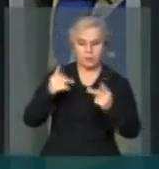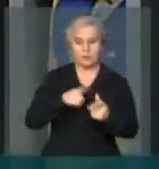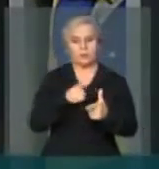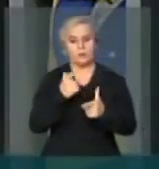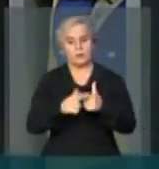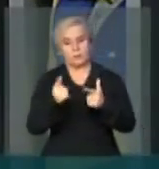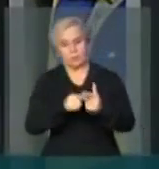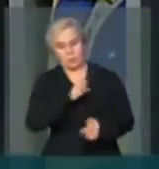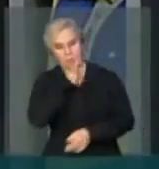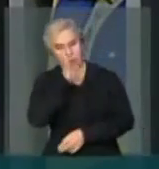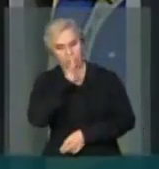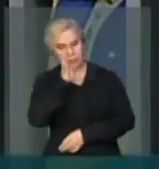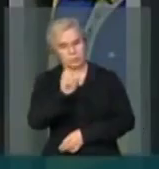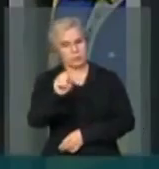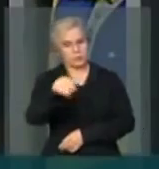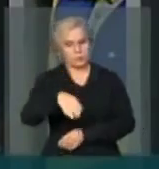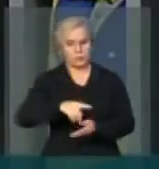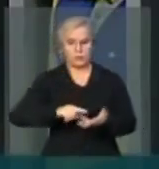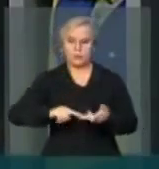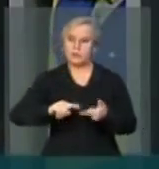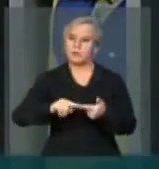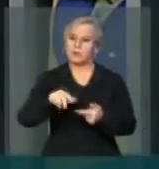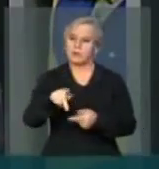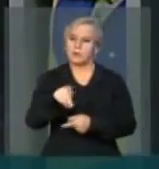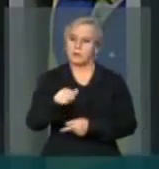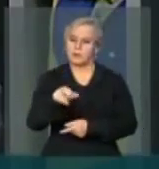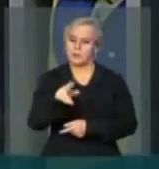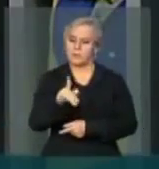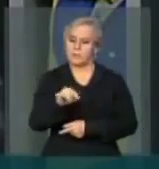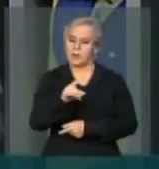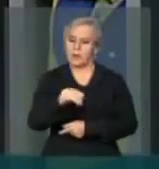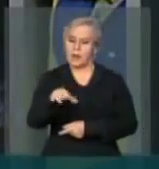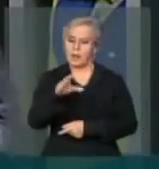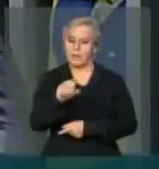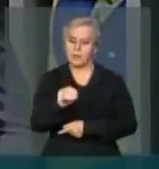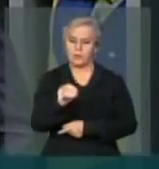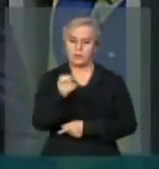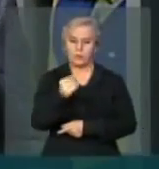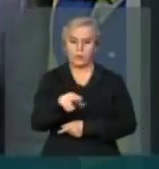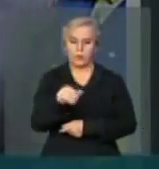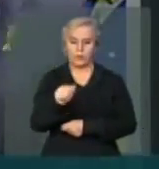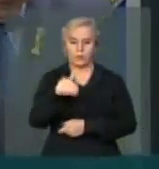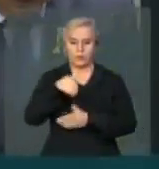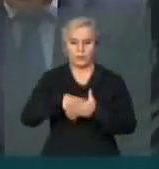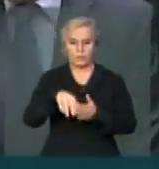de escândalo? Sim, parlamentarismo e distrital puro ou misto já.